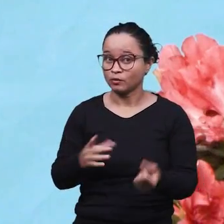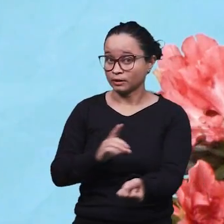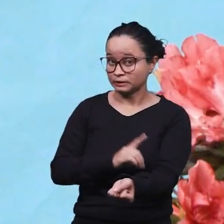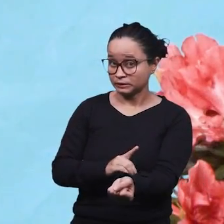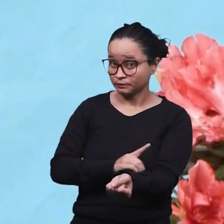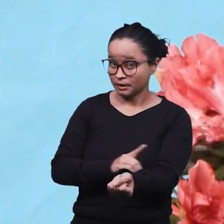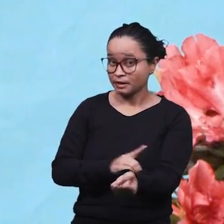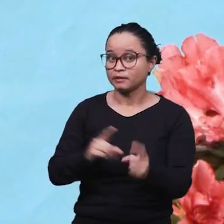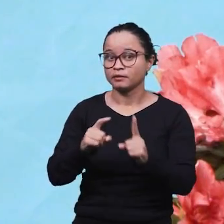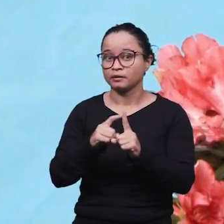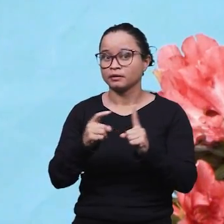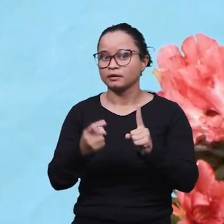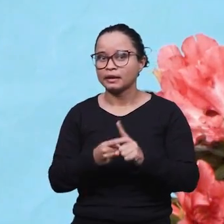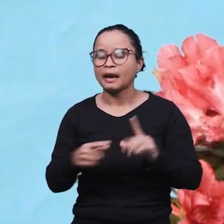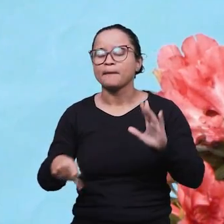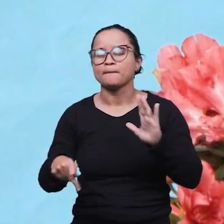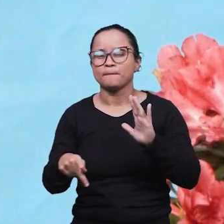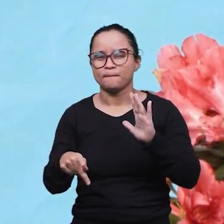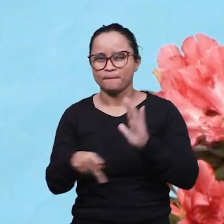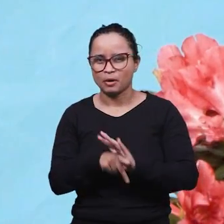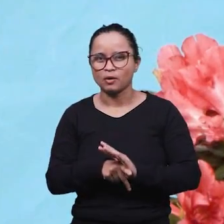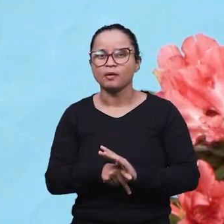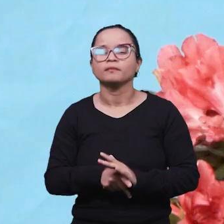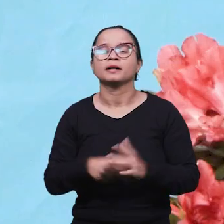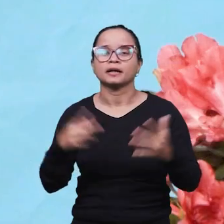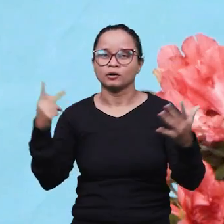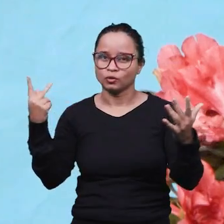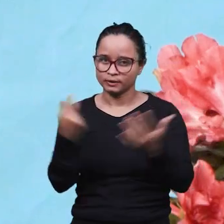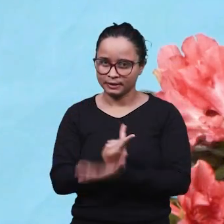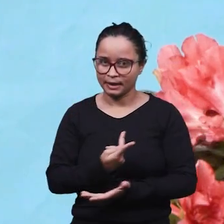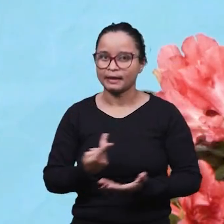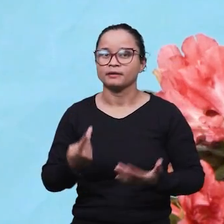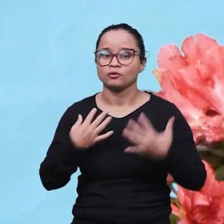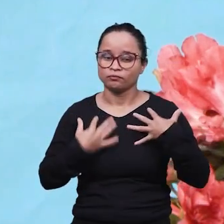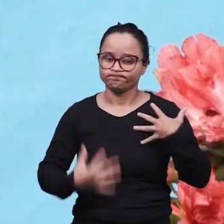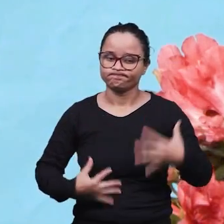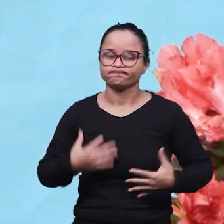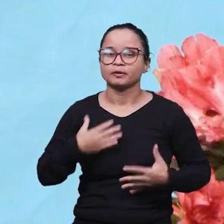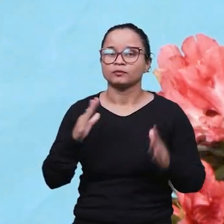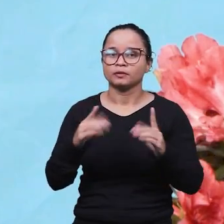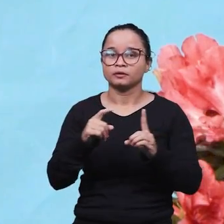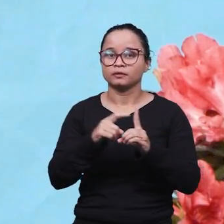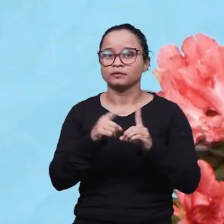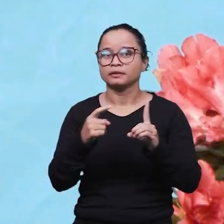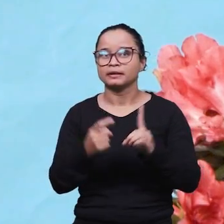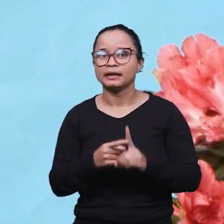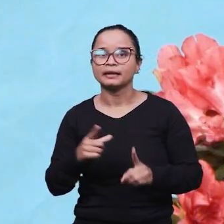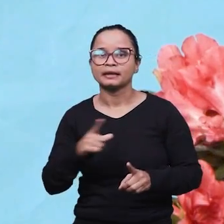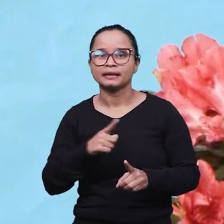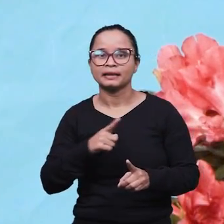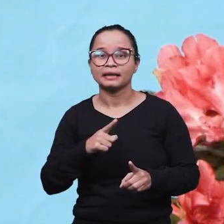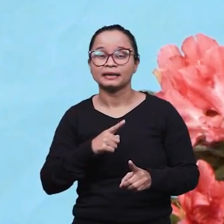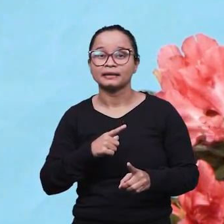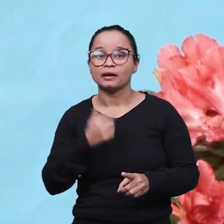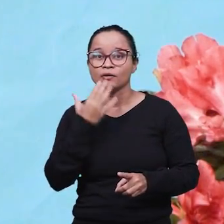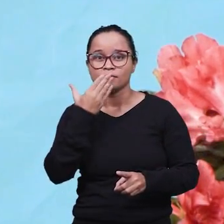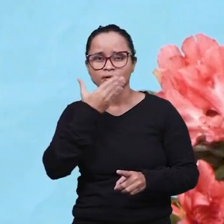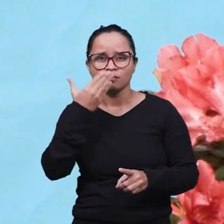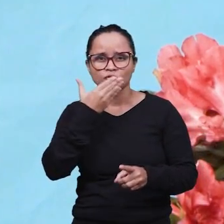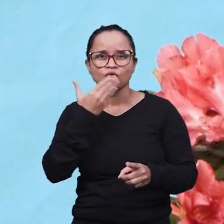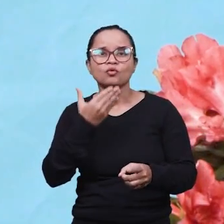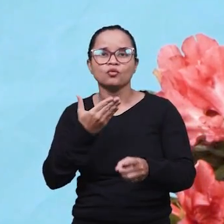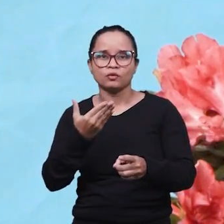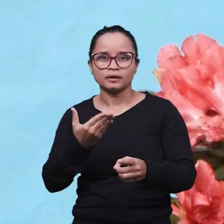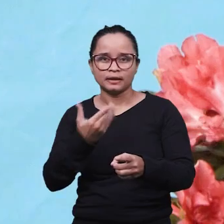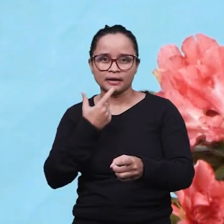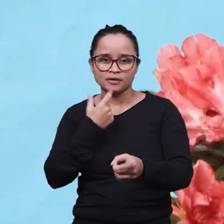uma condição metabólica que acontece, né, na gravidez, onde nós temos um excesso de glicose na corrente sanguínea. E esse